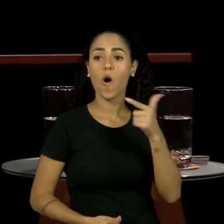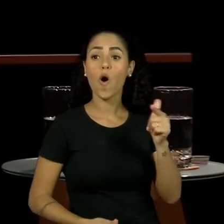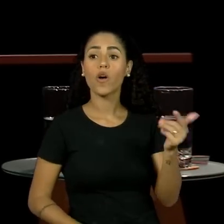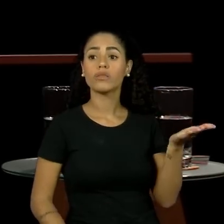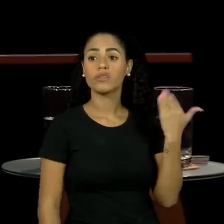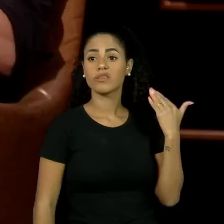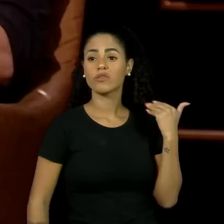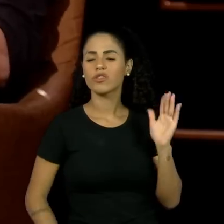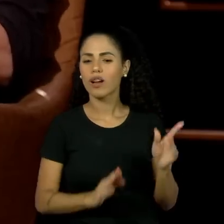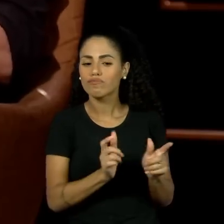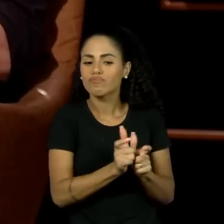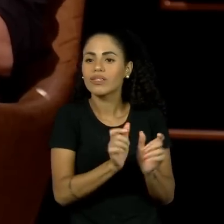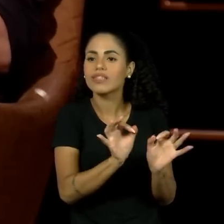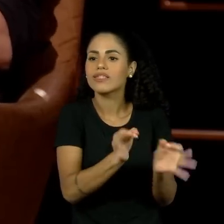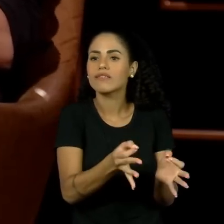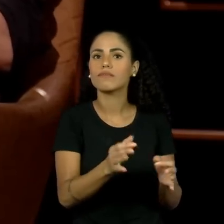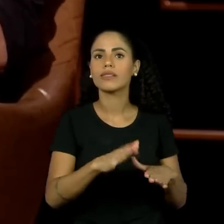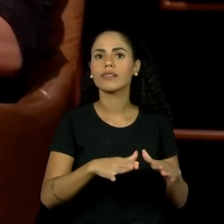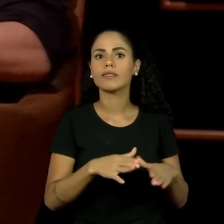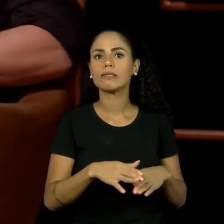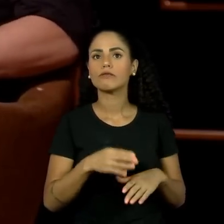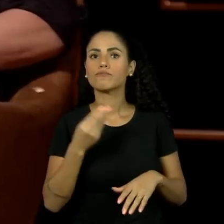que eu dirigi, que às vezes você